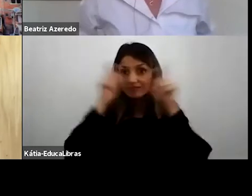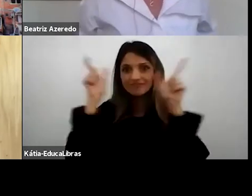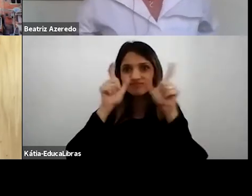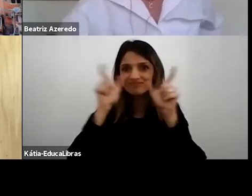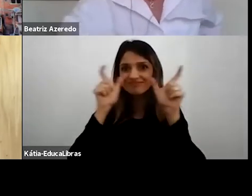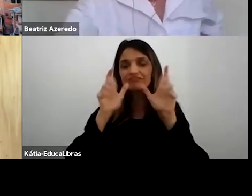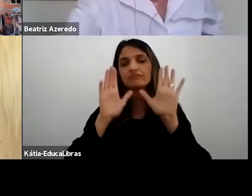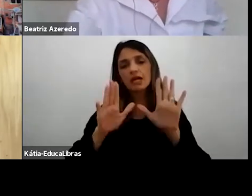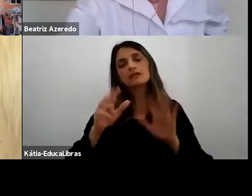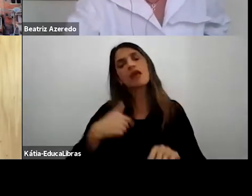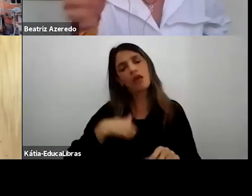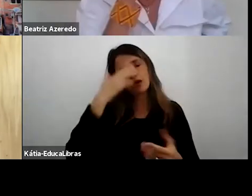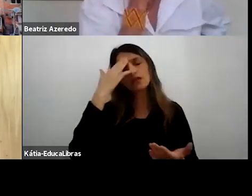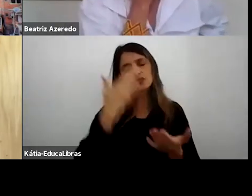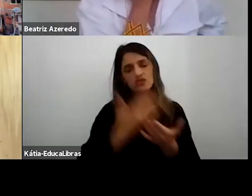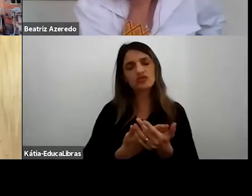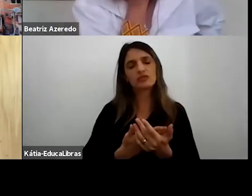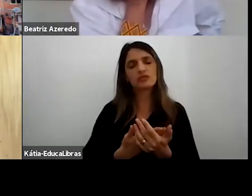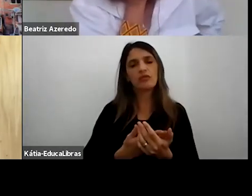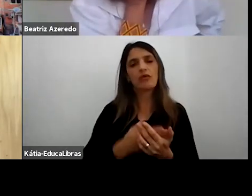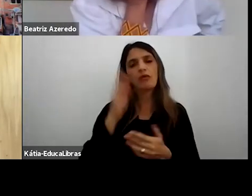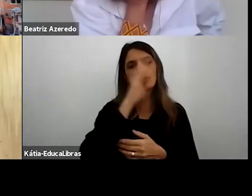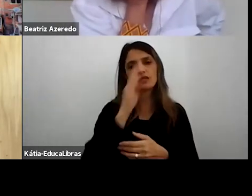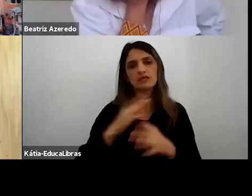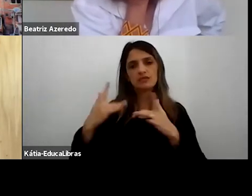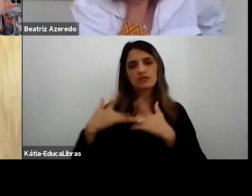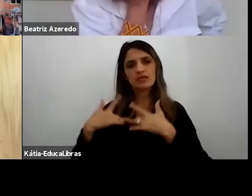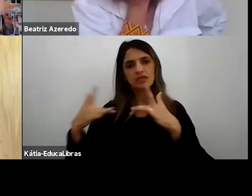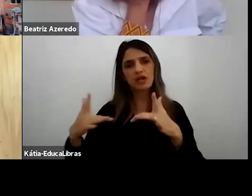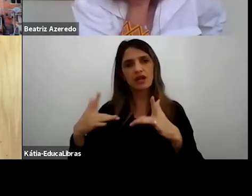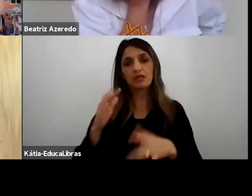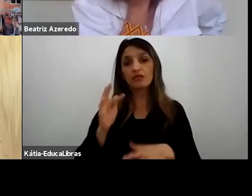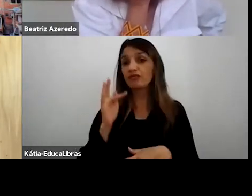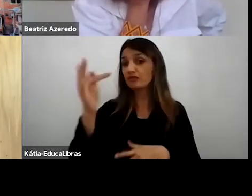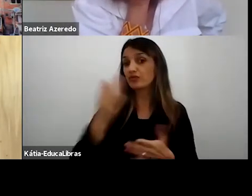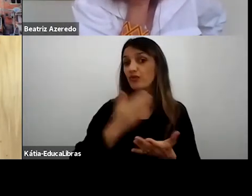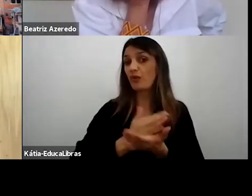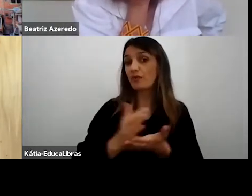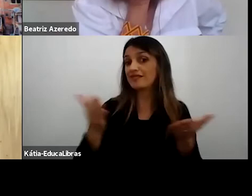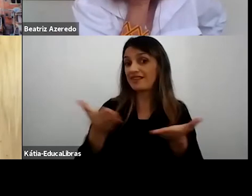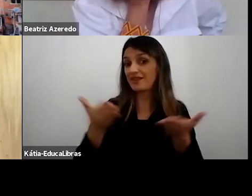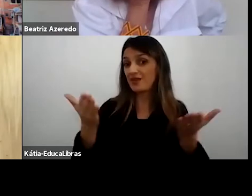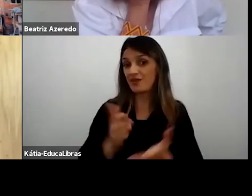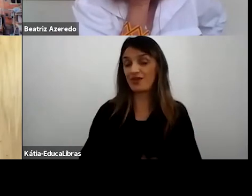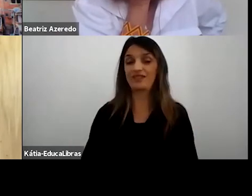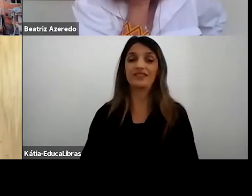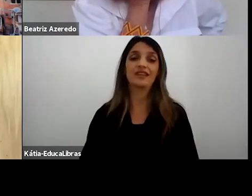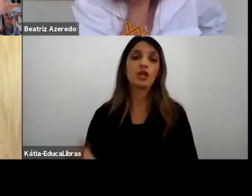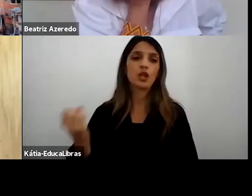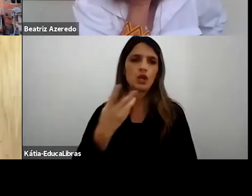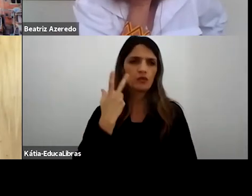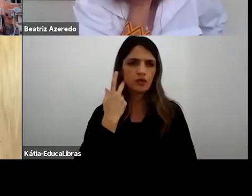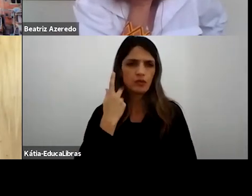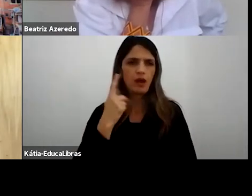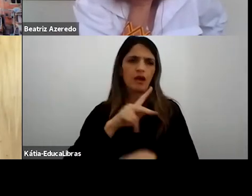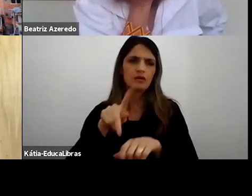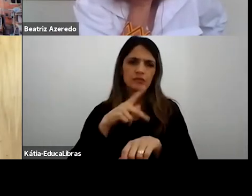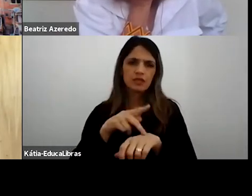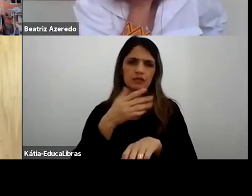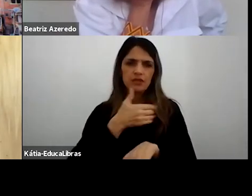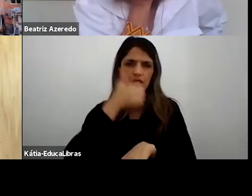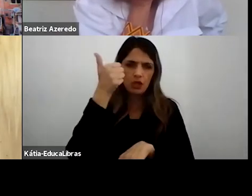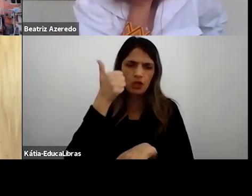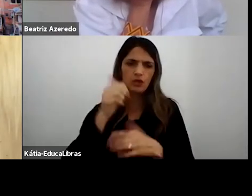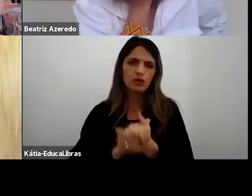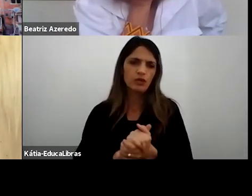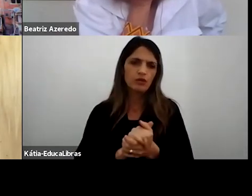solidário, num futuro que começa agora. Se a gente falar de um novo normal, de um país melhor, de um...